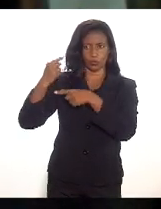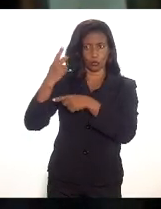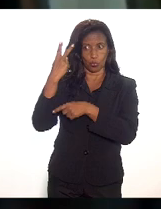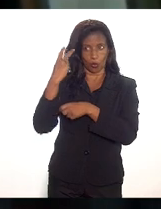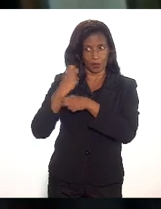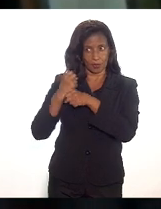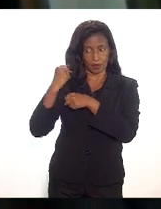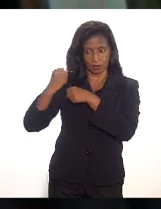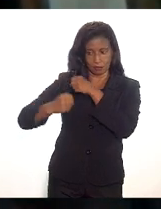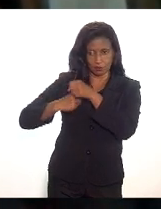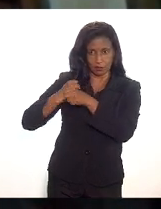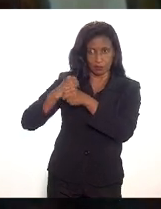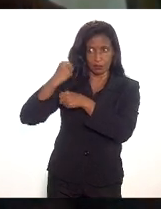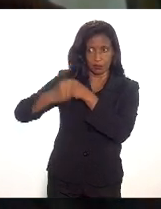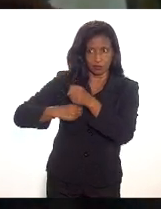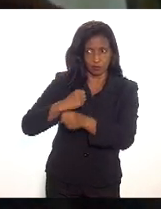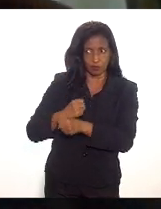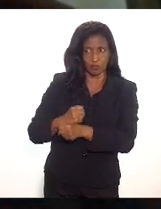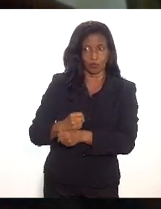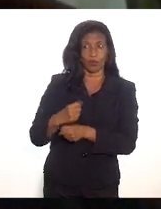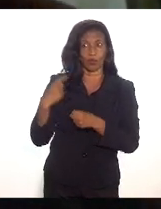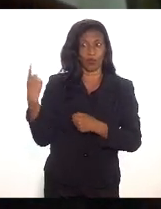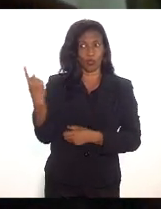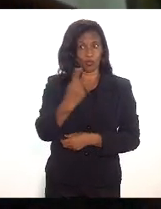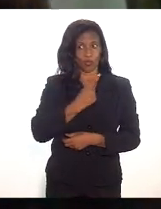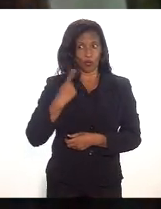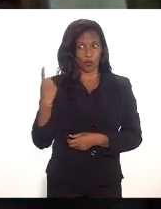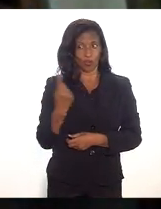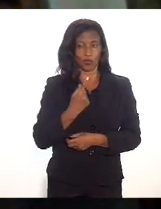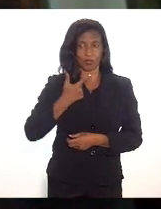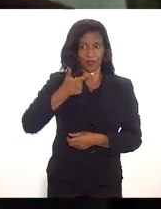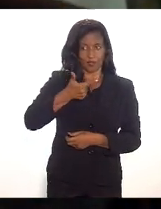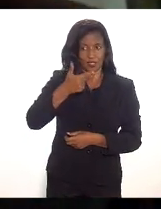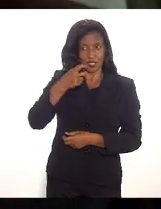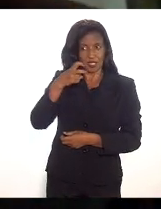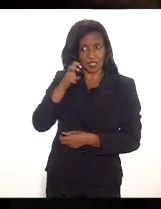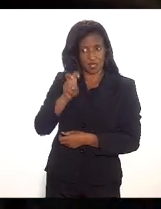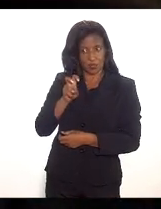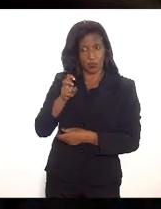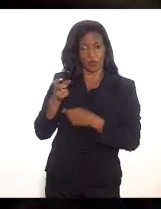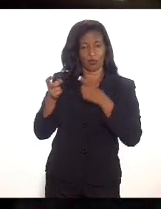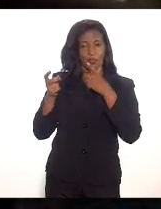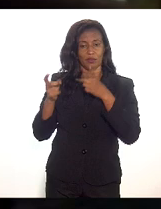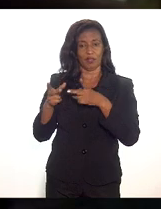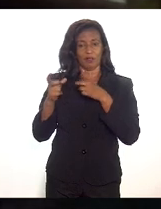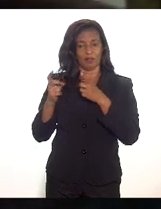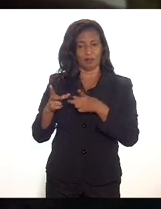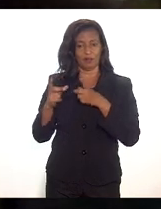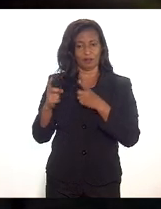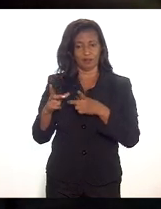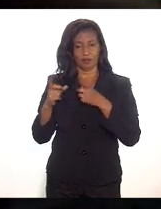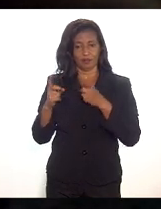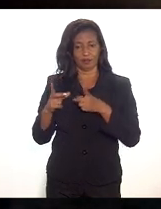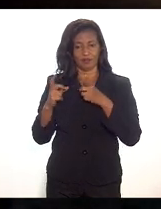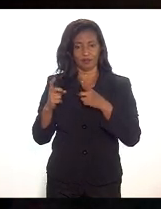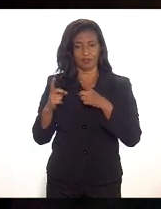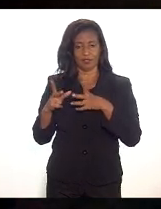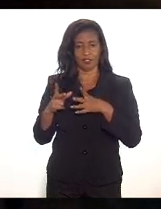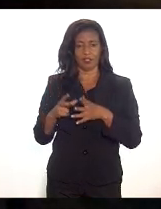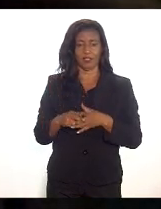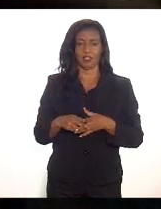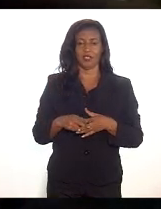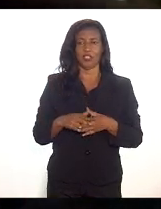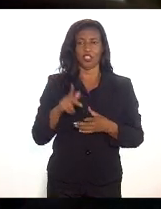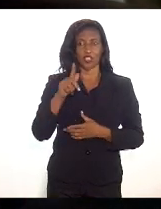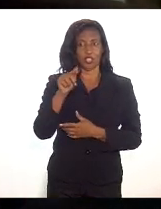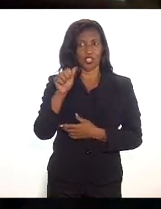dois anos, nós estaremos fazendo 25 anos da privatização da SEG, da Companhia Estadual